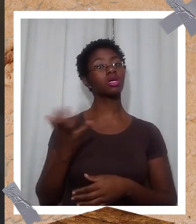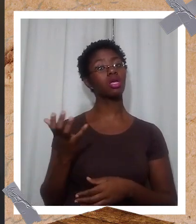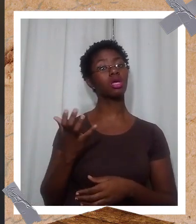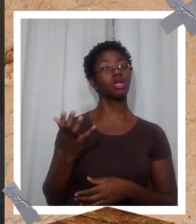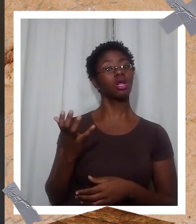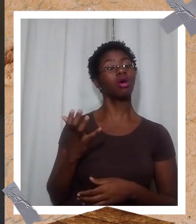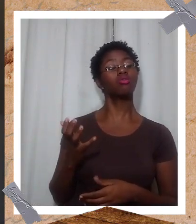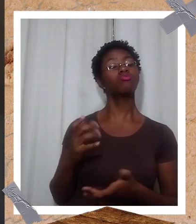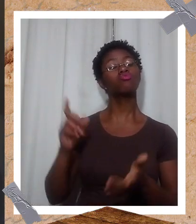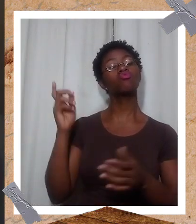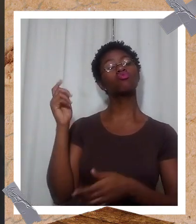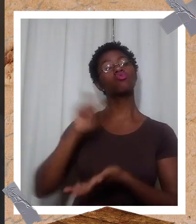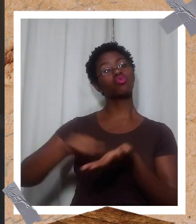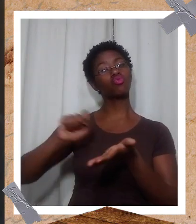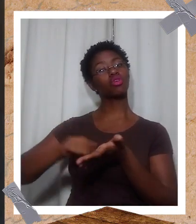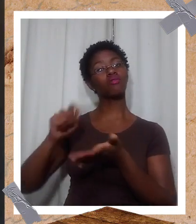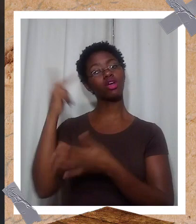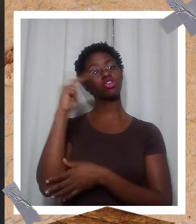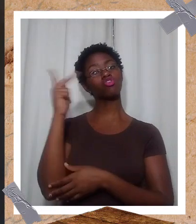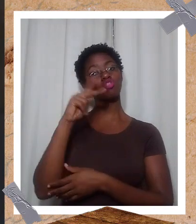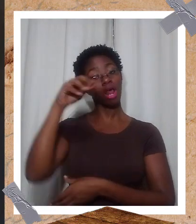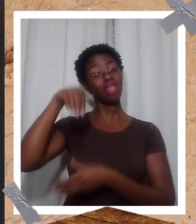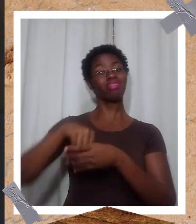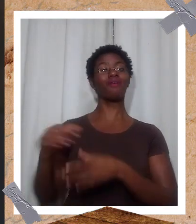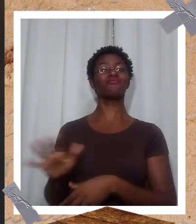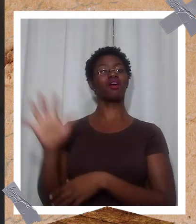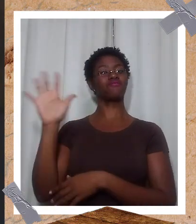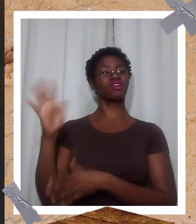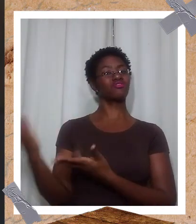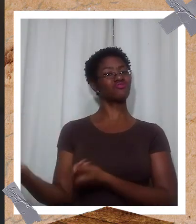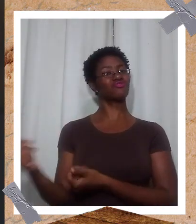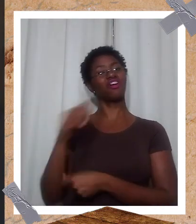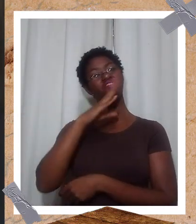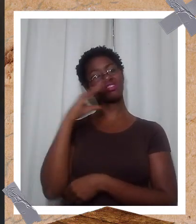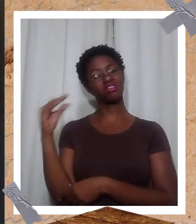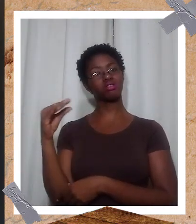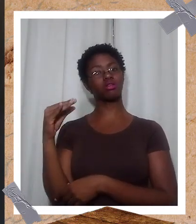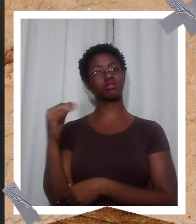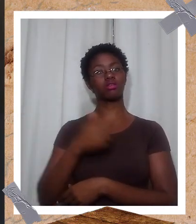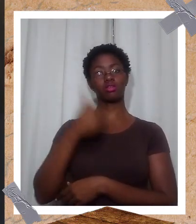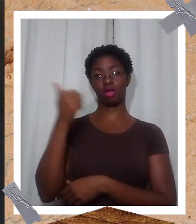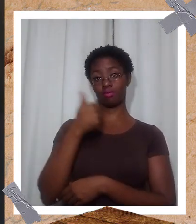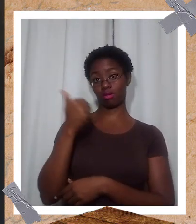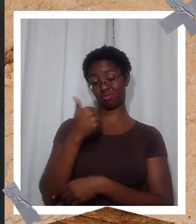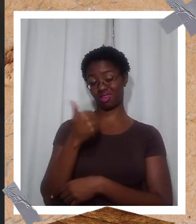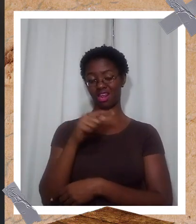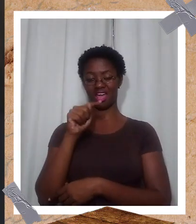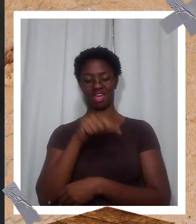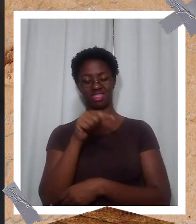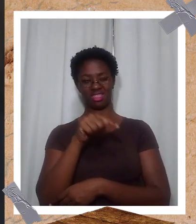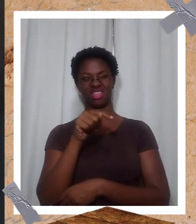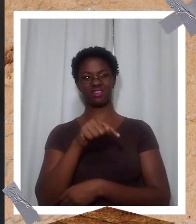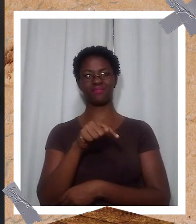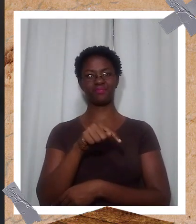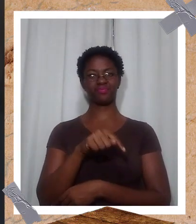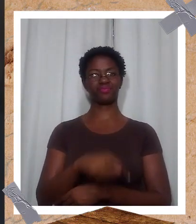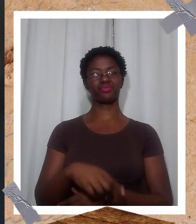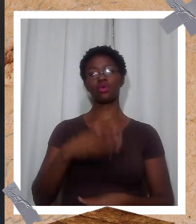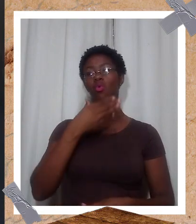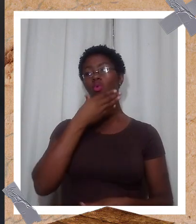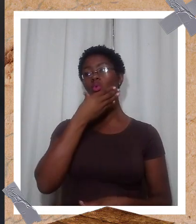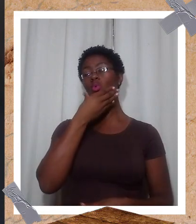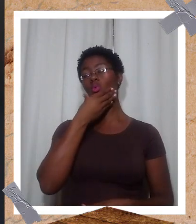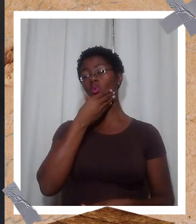favela. E o primeiro título, né, de uma coleção chamada Coleção Lado Beco foi esse aqui, que é O Garoto da Camisa